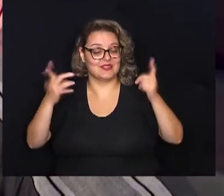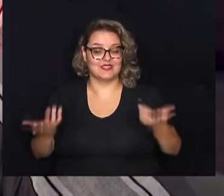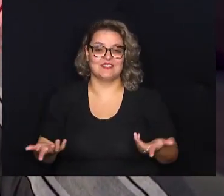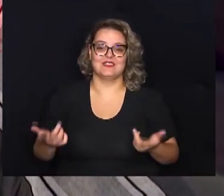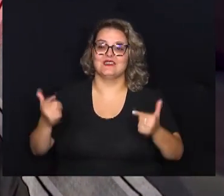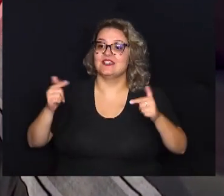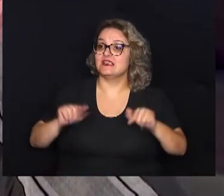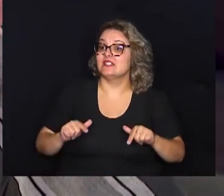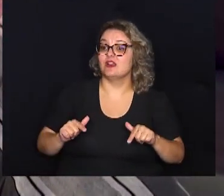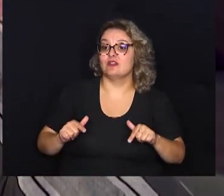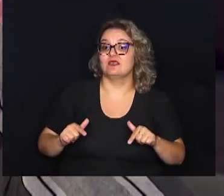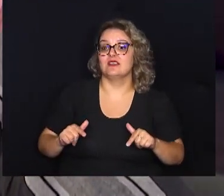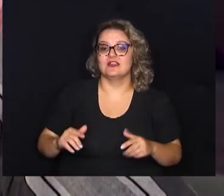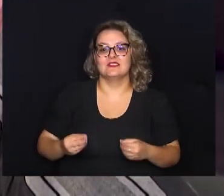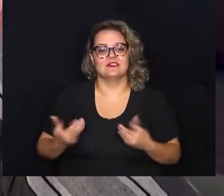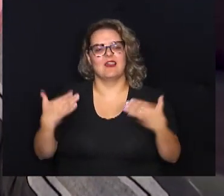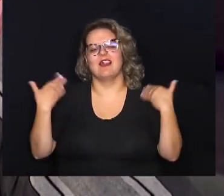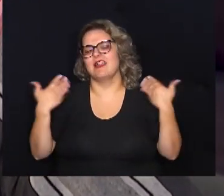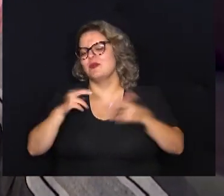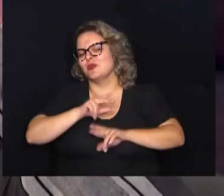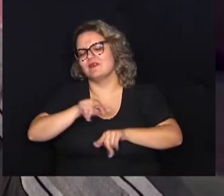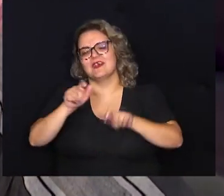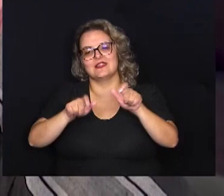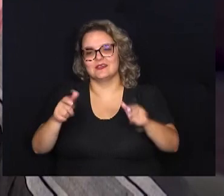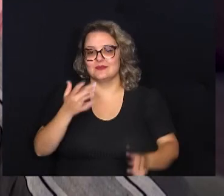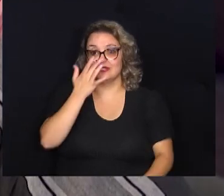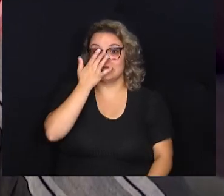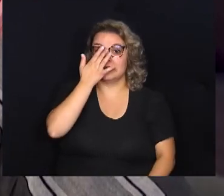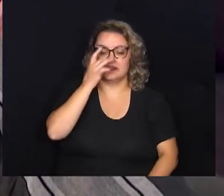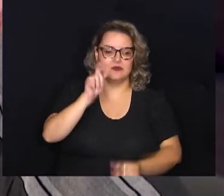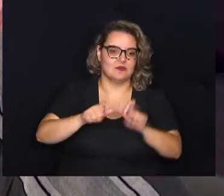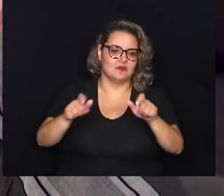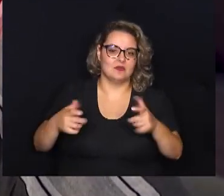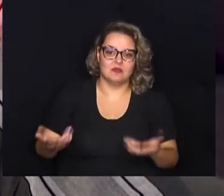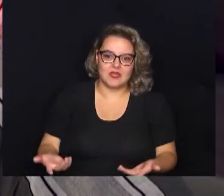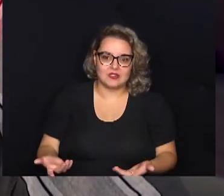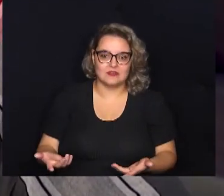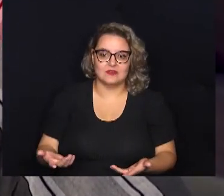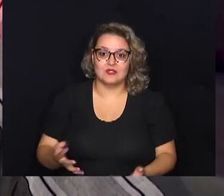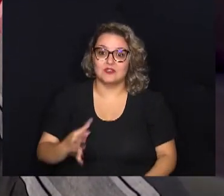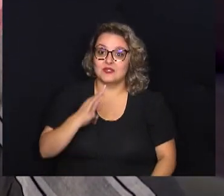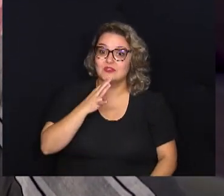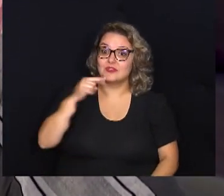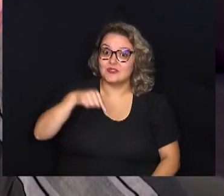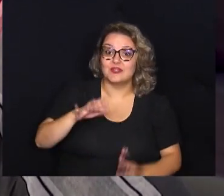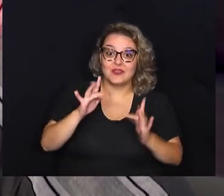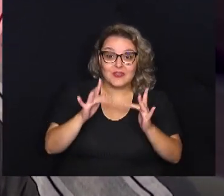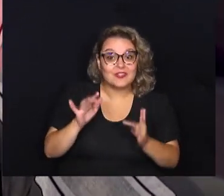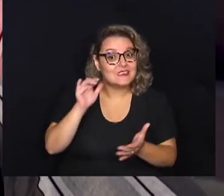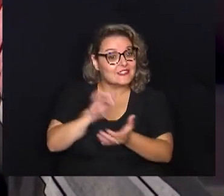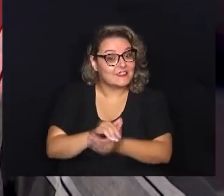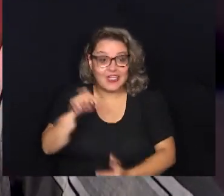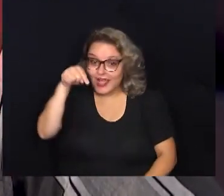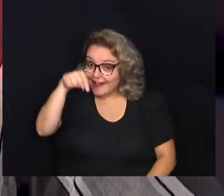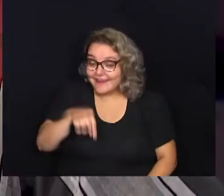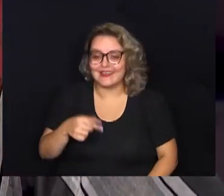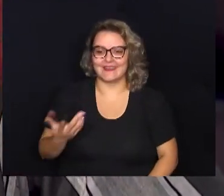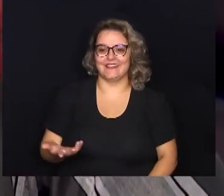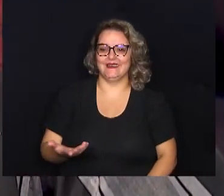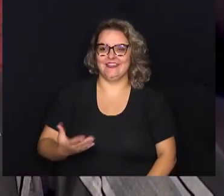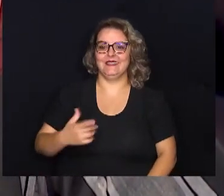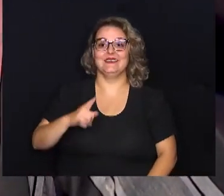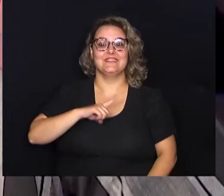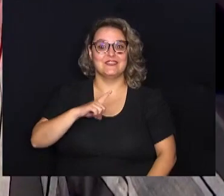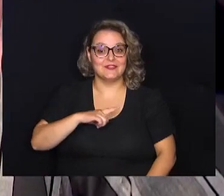aqui é um espaço que trouxe já muita alegria para muita gente. Muitas pessoas se conheceram, namoraram e se casaram, geraram filhos